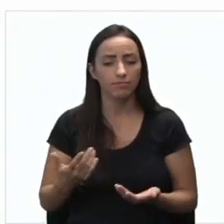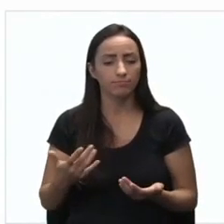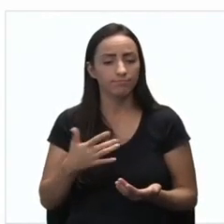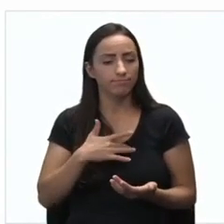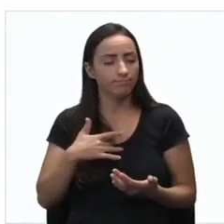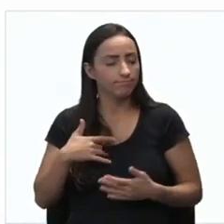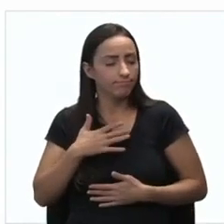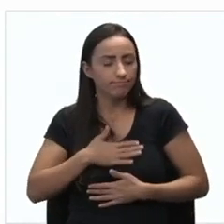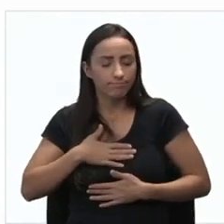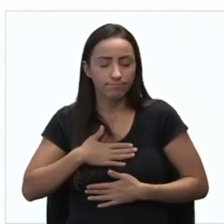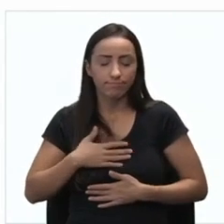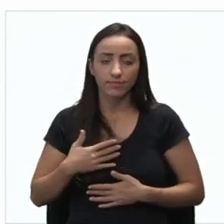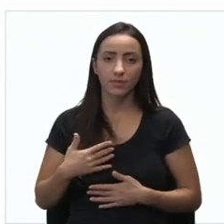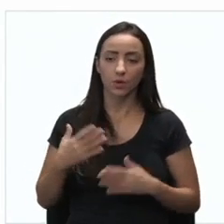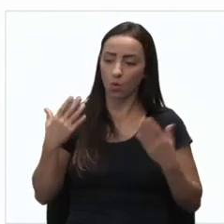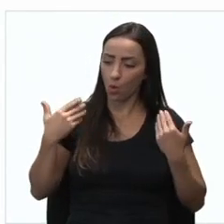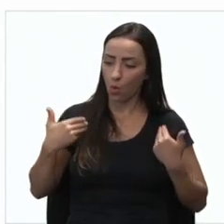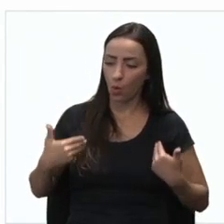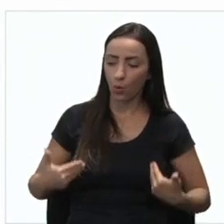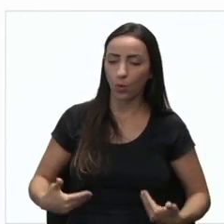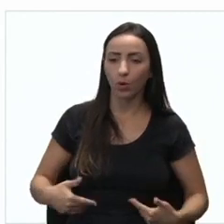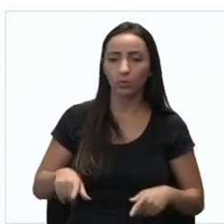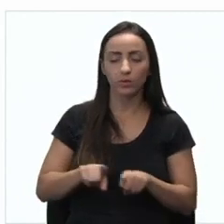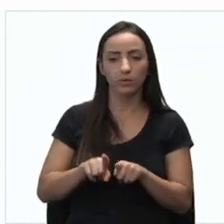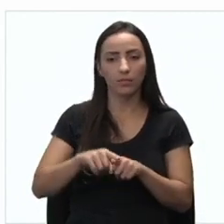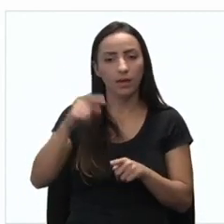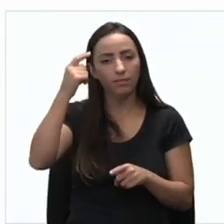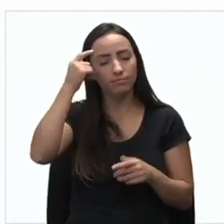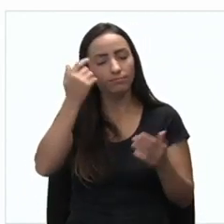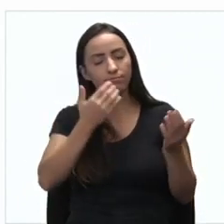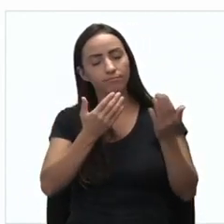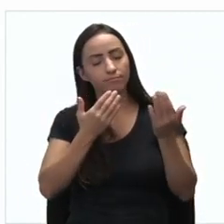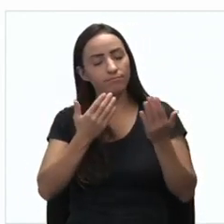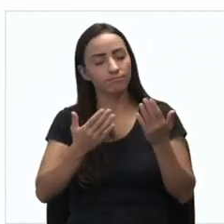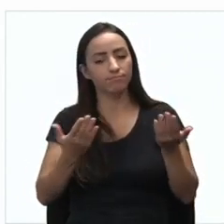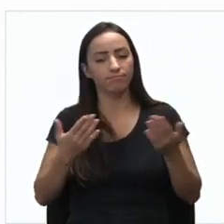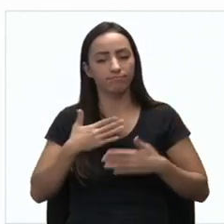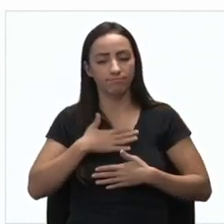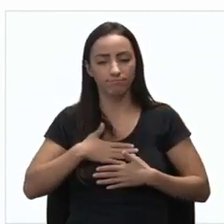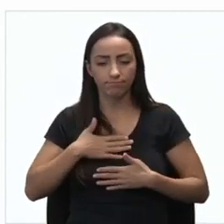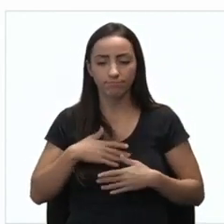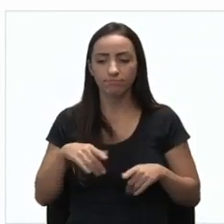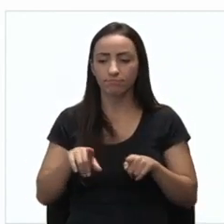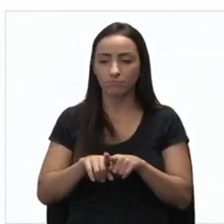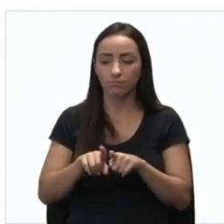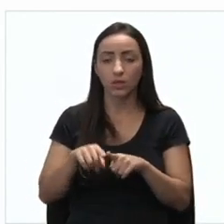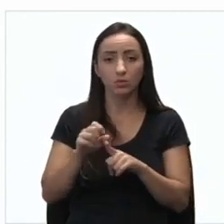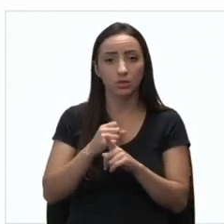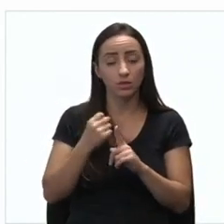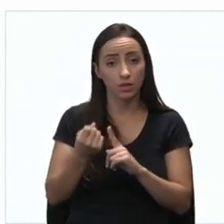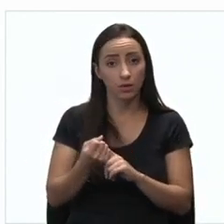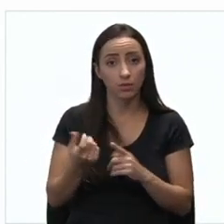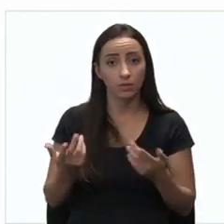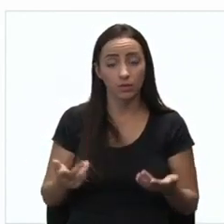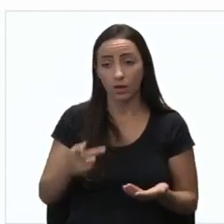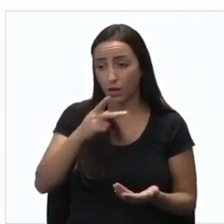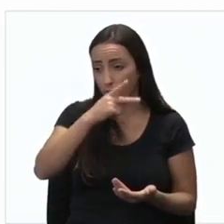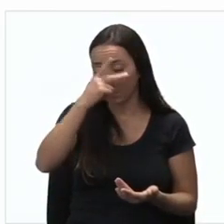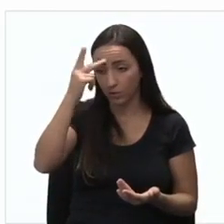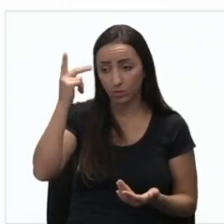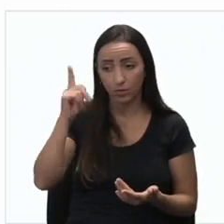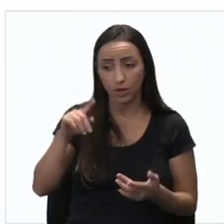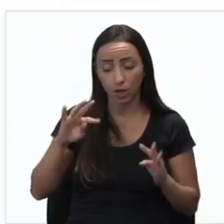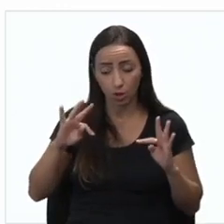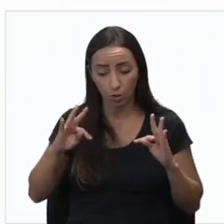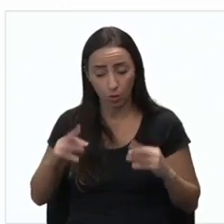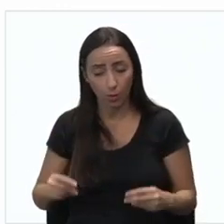físico, mental e social, tá? Por isso que o ser humano tem que ser olhado aí no todo. E